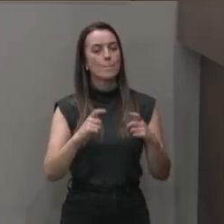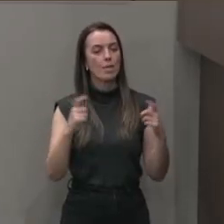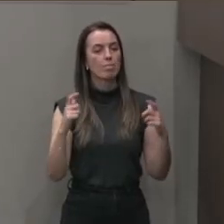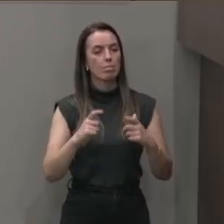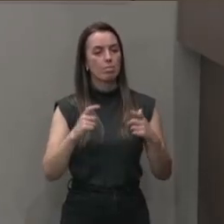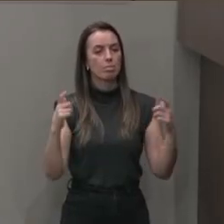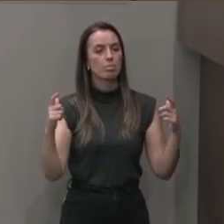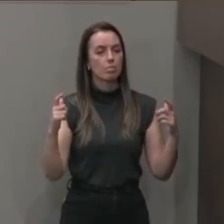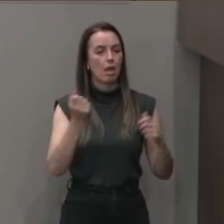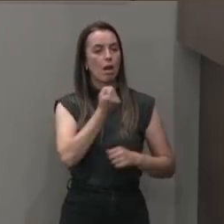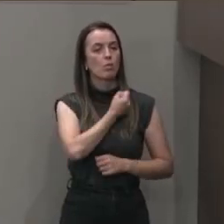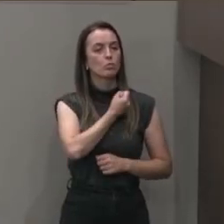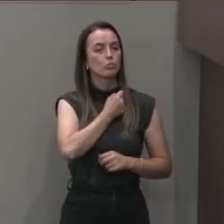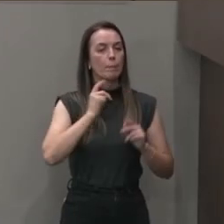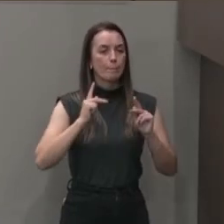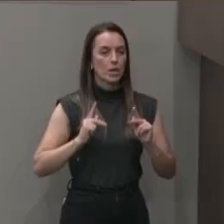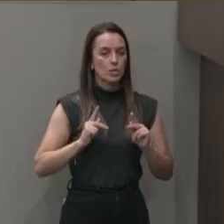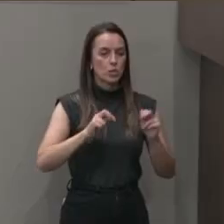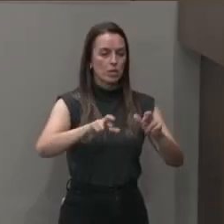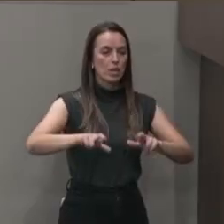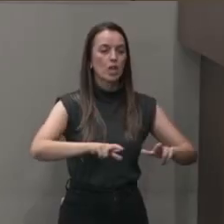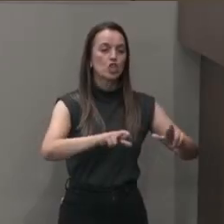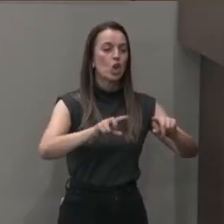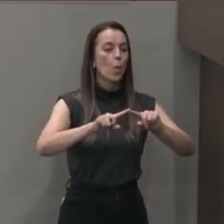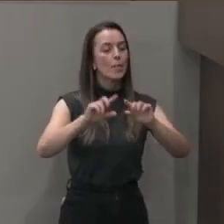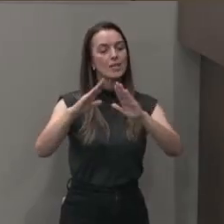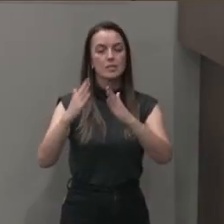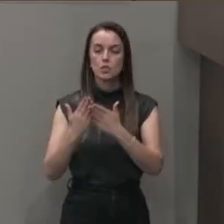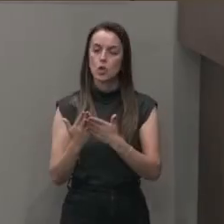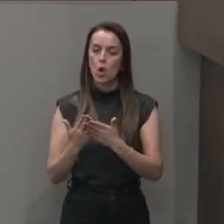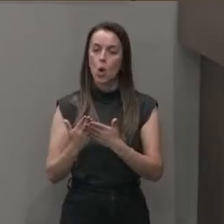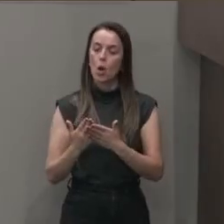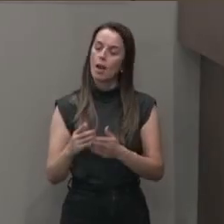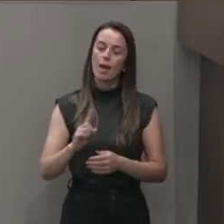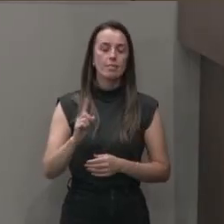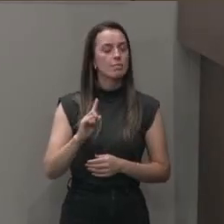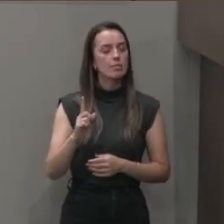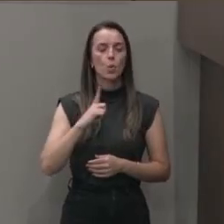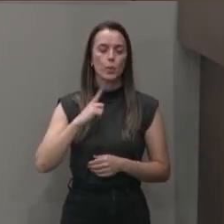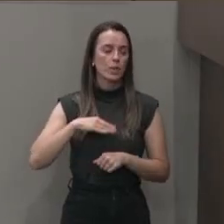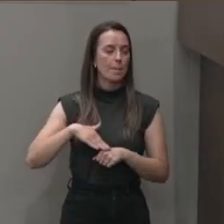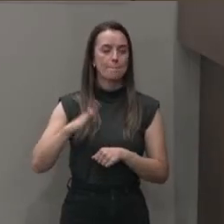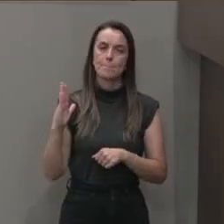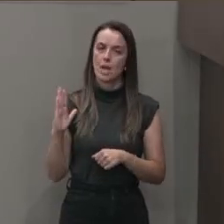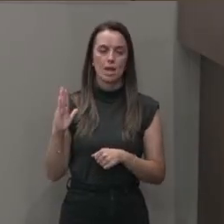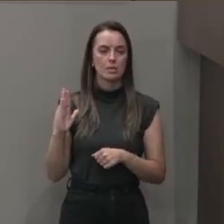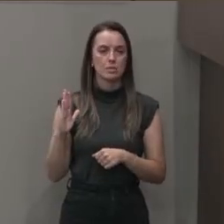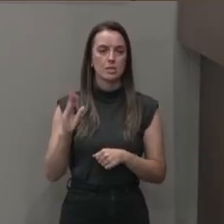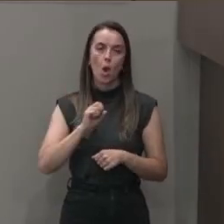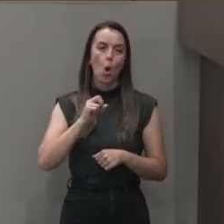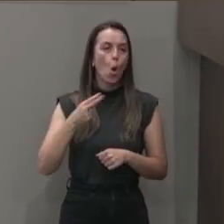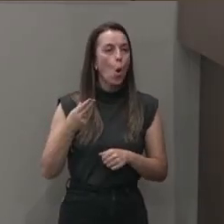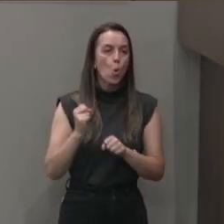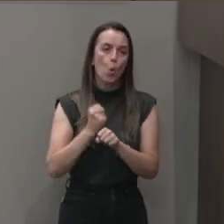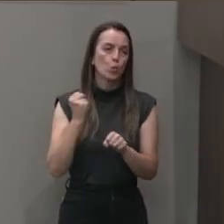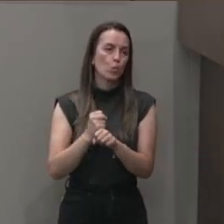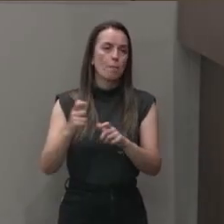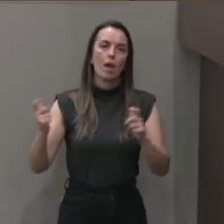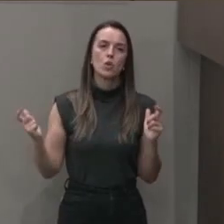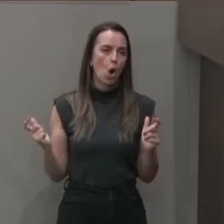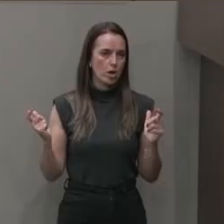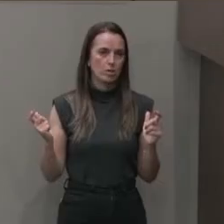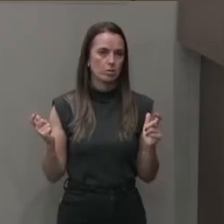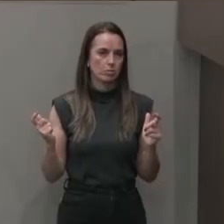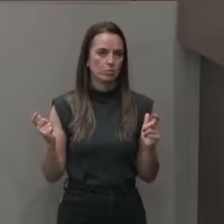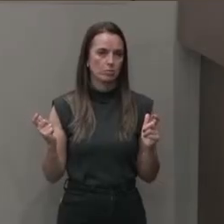região. Por outro lado, não aumentarei o número de escolas, não ampliarei o número de vagas. É uma decisão totalmente política, em que eles